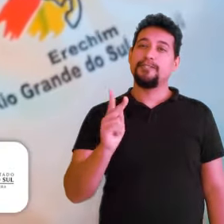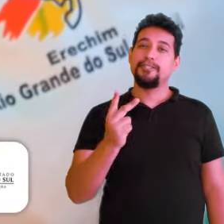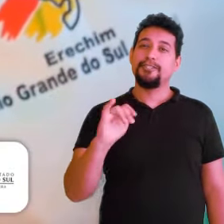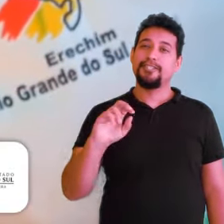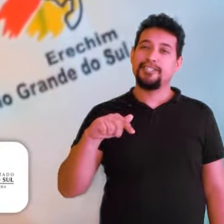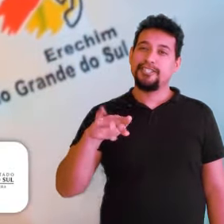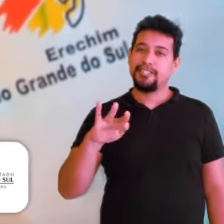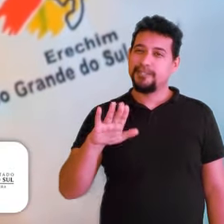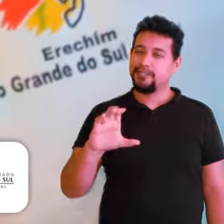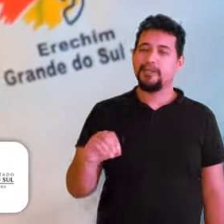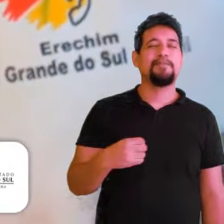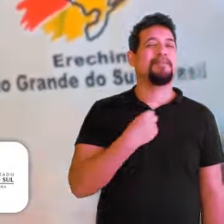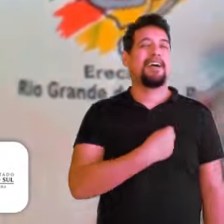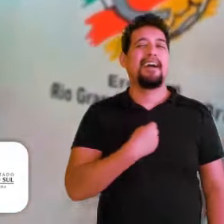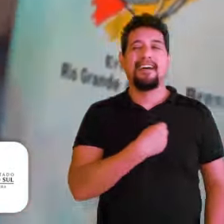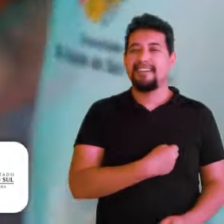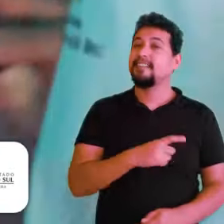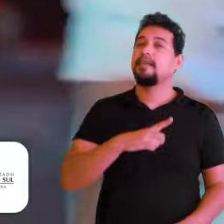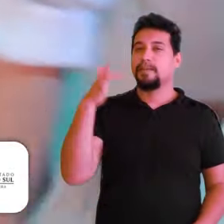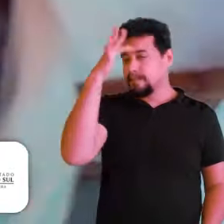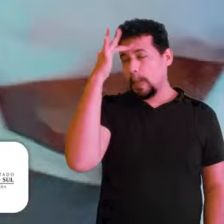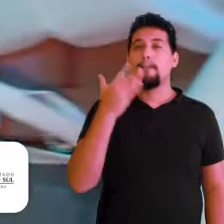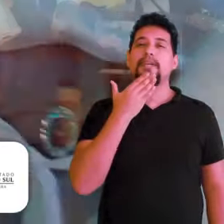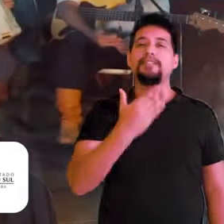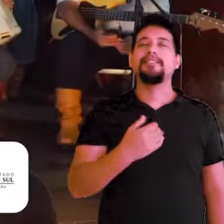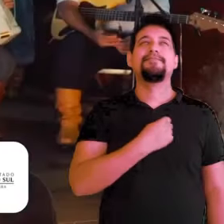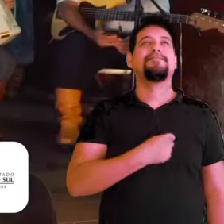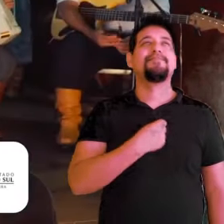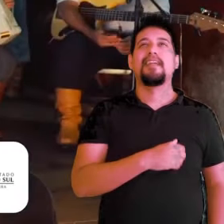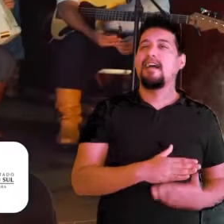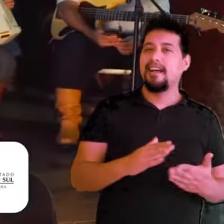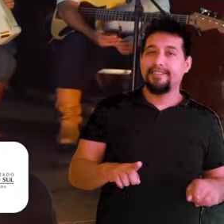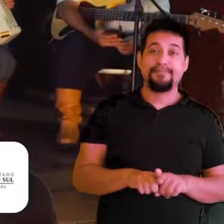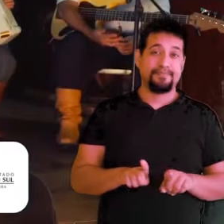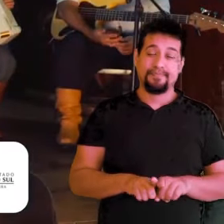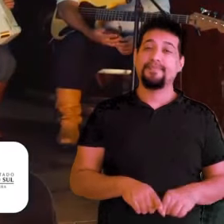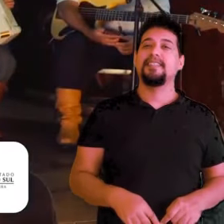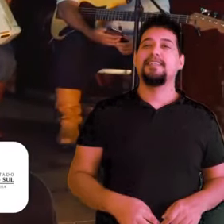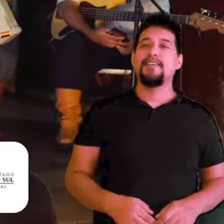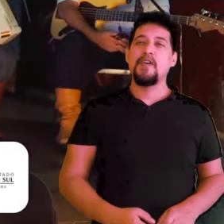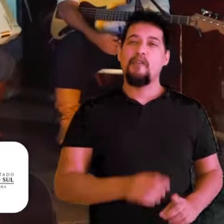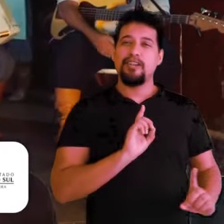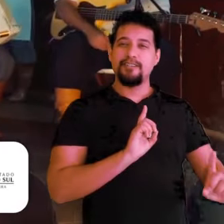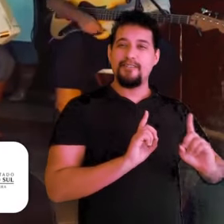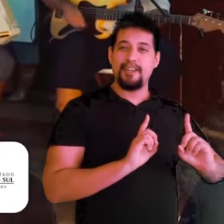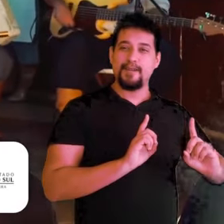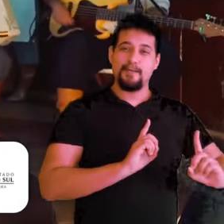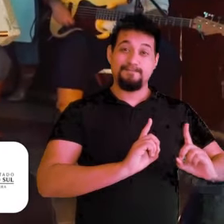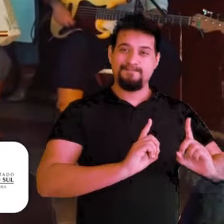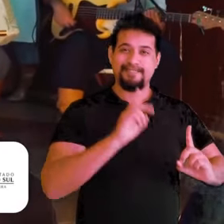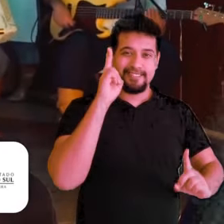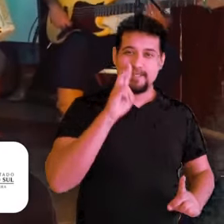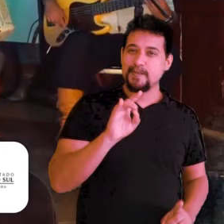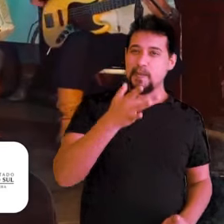Chiquito. Canhoto pra matar a saudade, tem gente pedindo. Uma milonga romântica apaixonadíssima. Frente a frente,